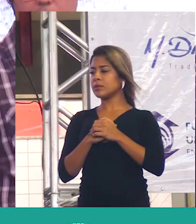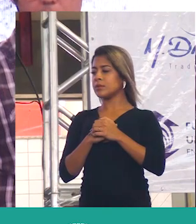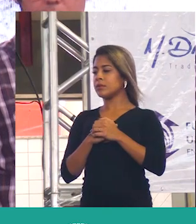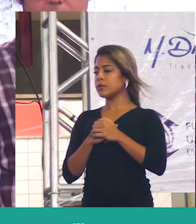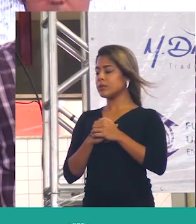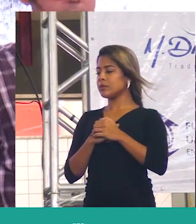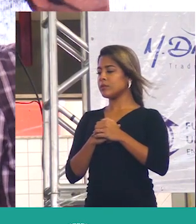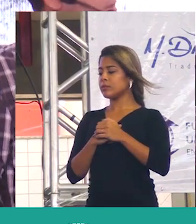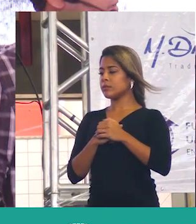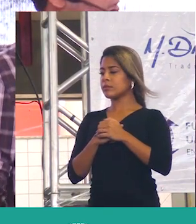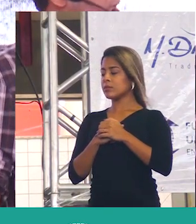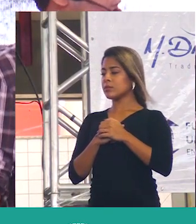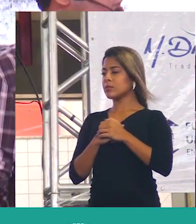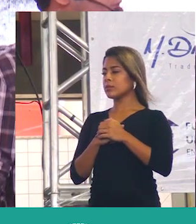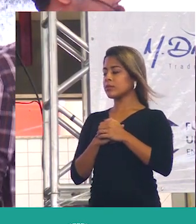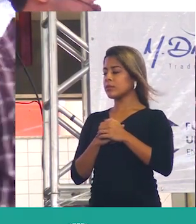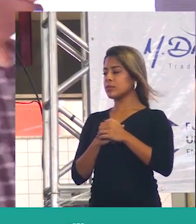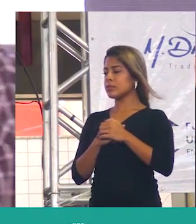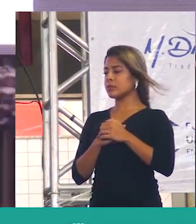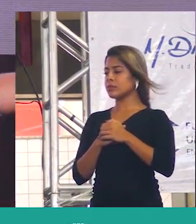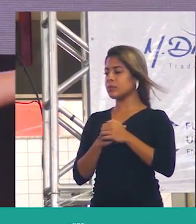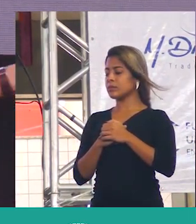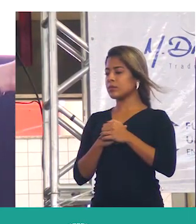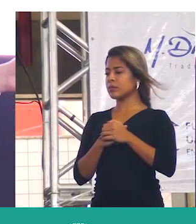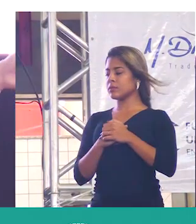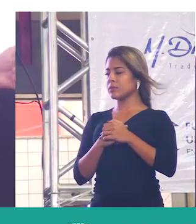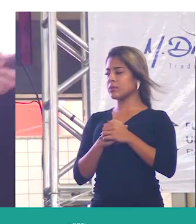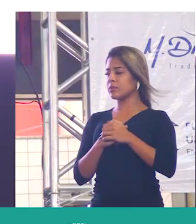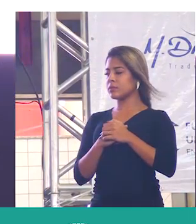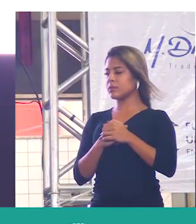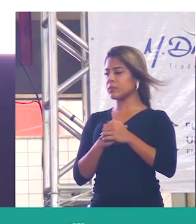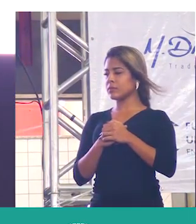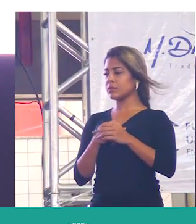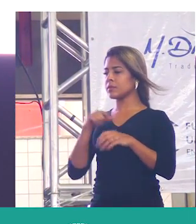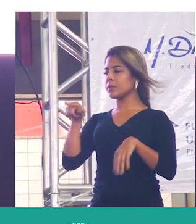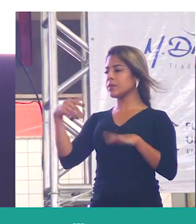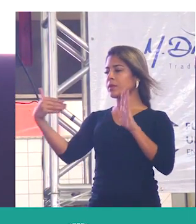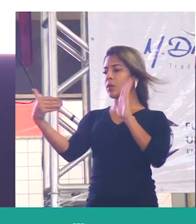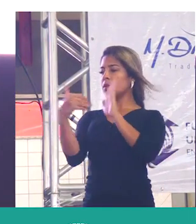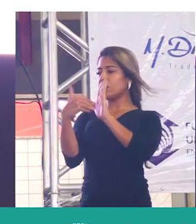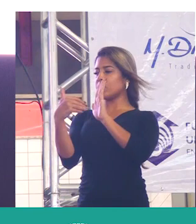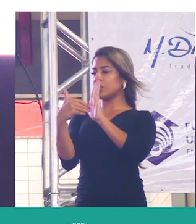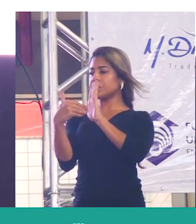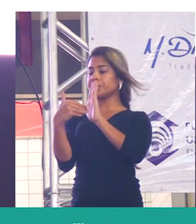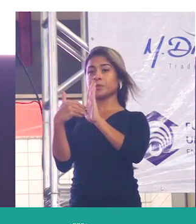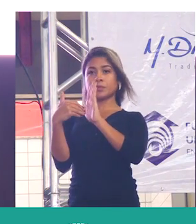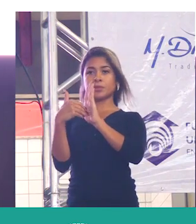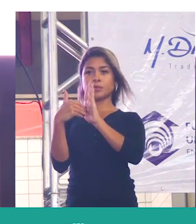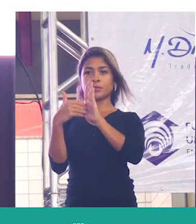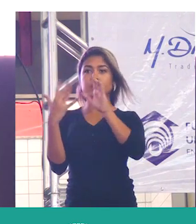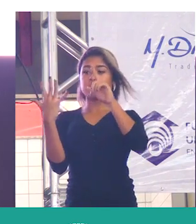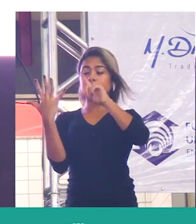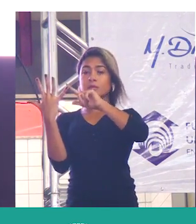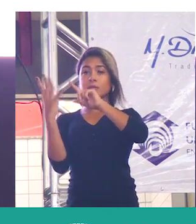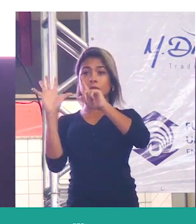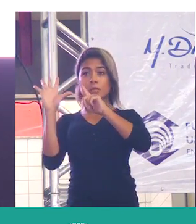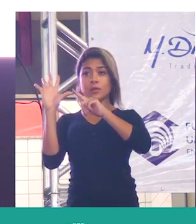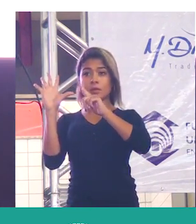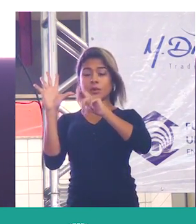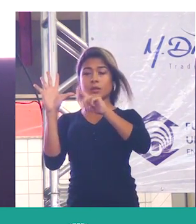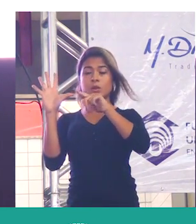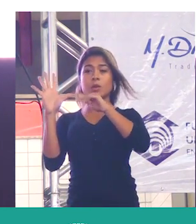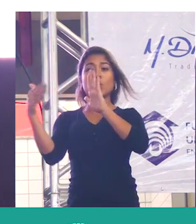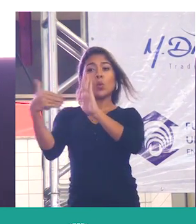E o último deles não está passando. É o João Goulart. São 5